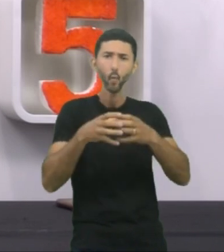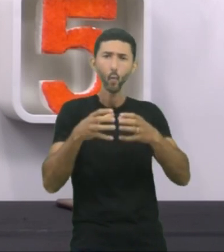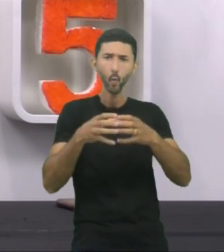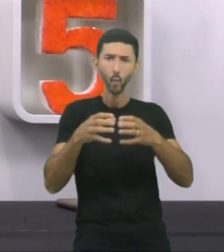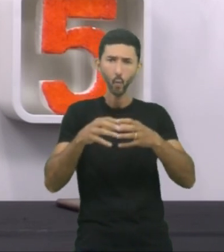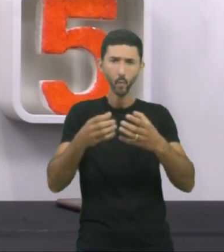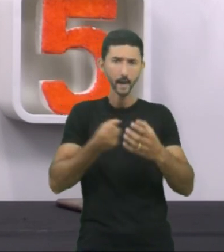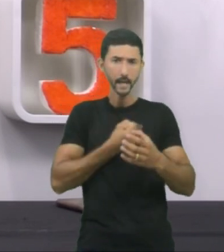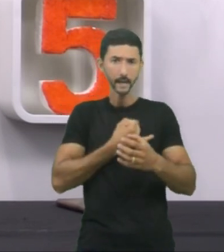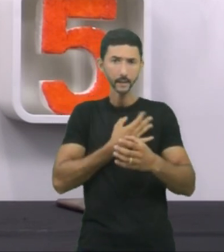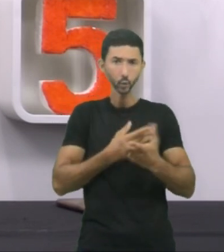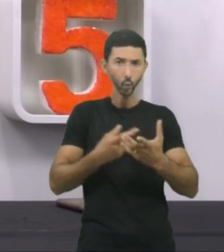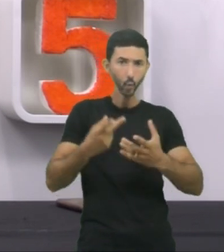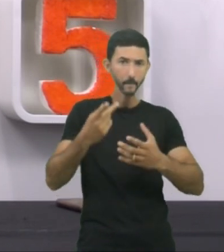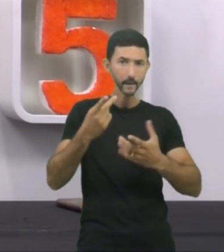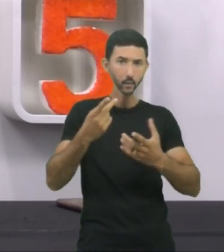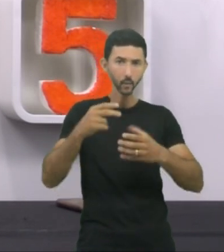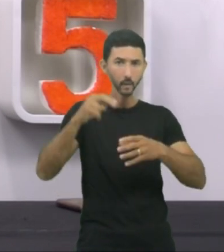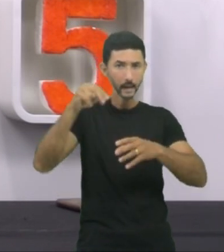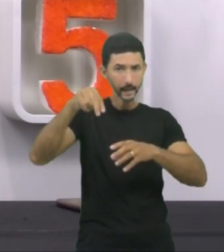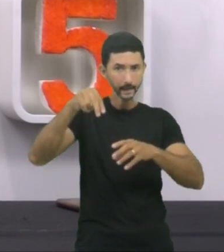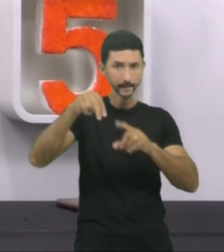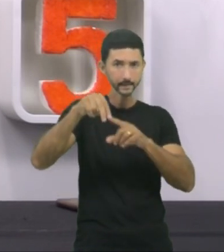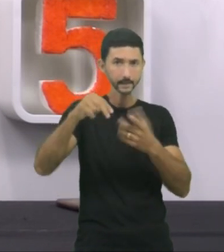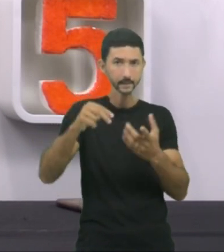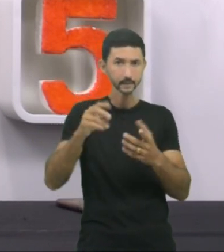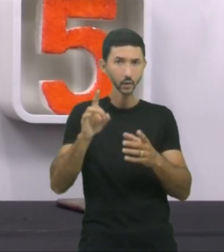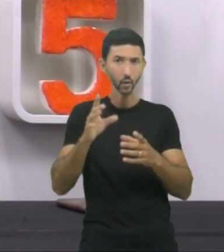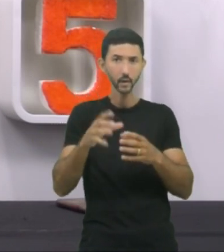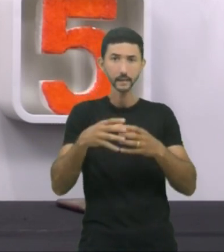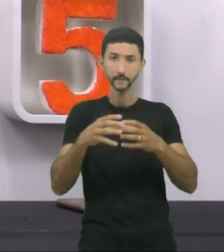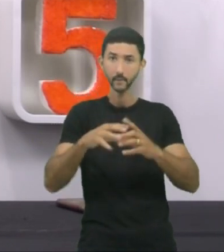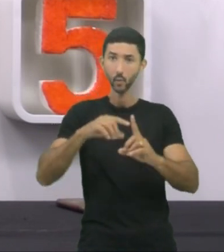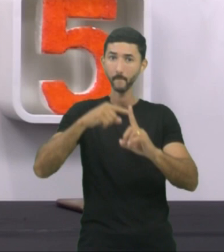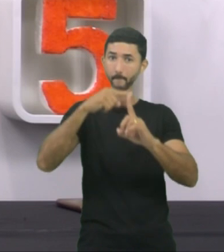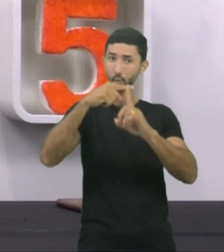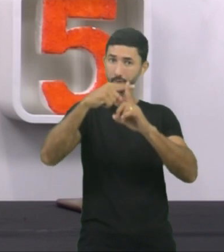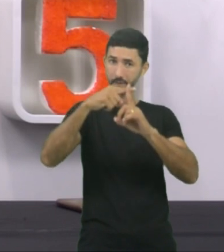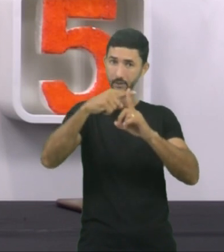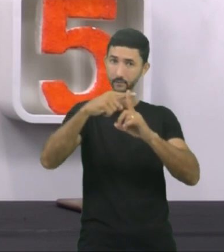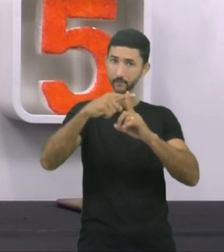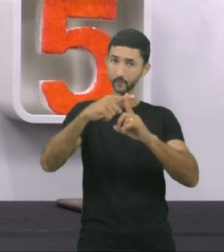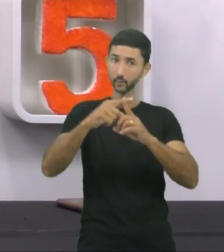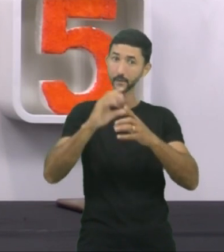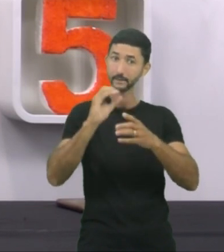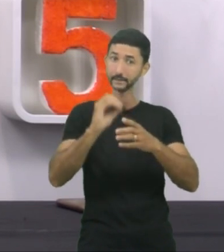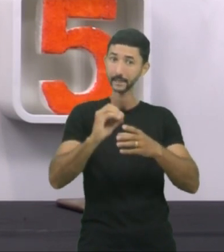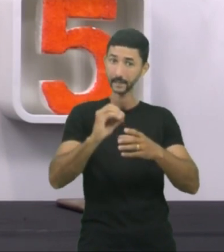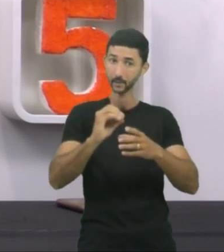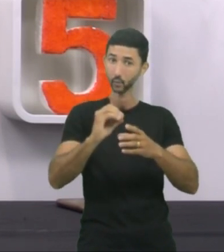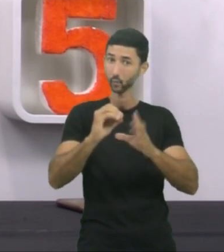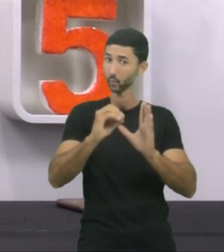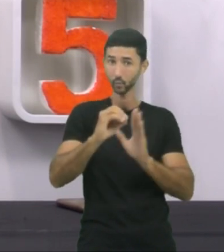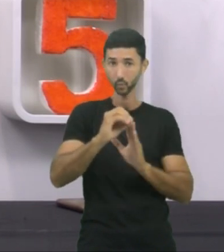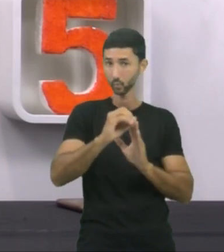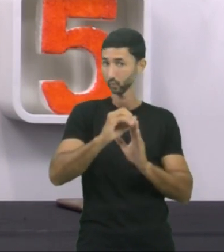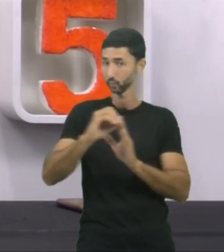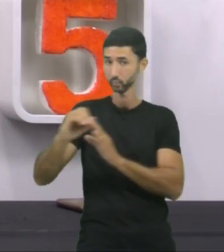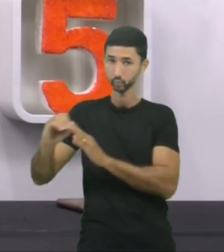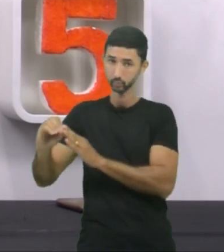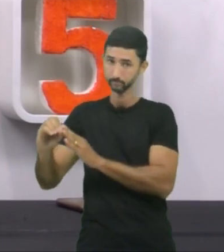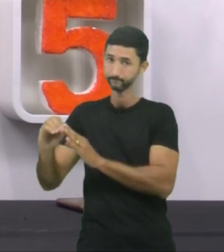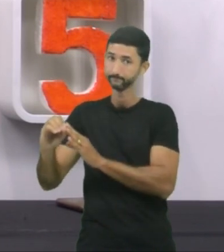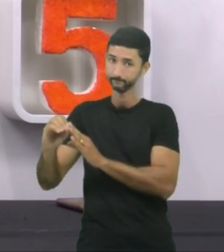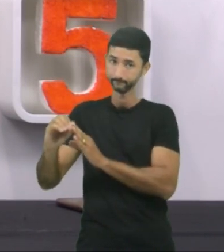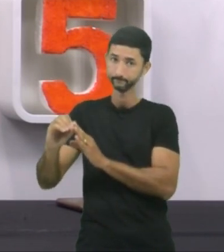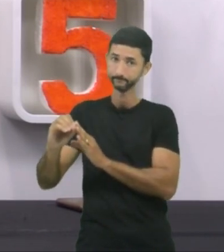conjunto dos números naturais, eu acho que vocês lembram, só tem número positivo e o 0 não é número